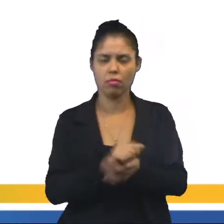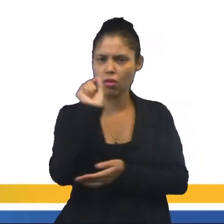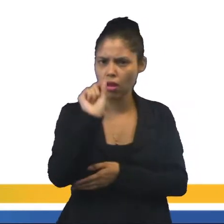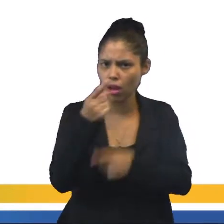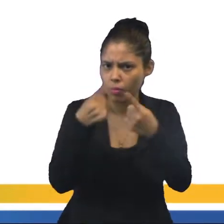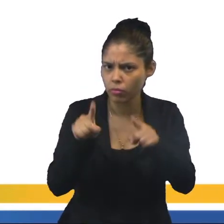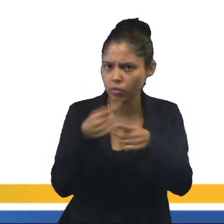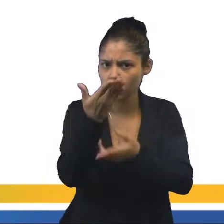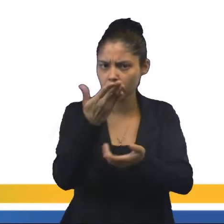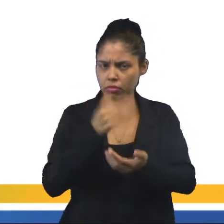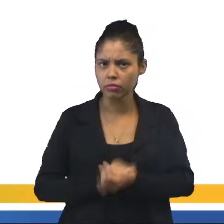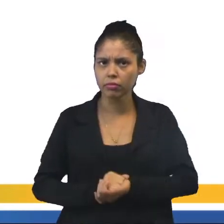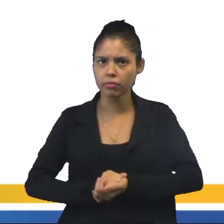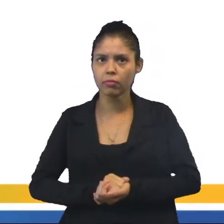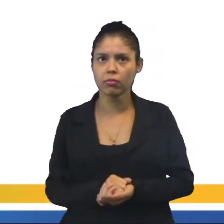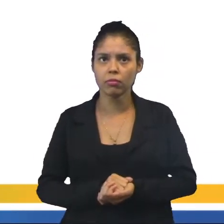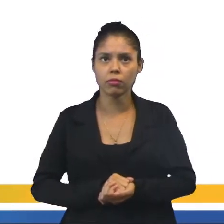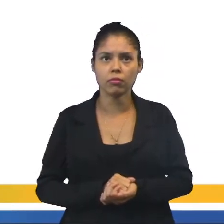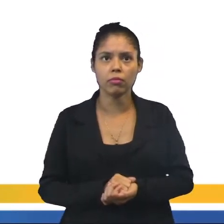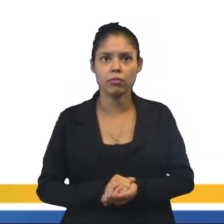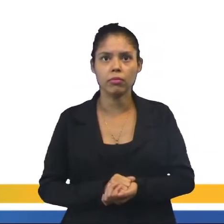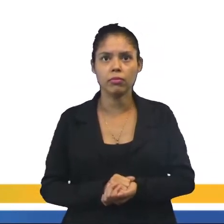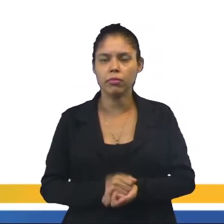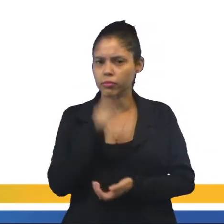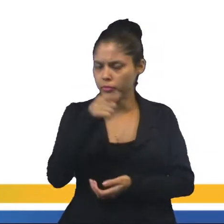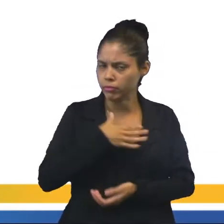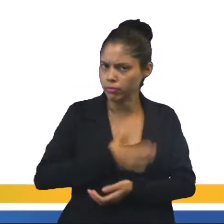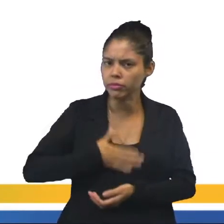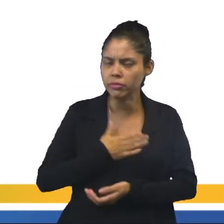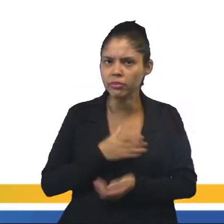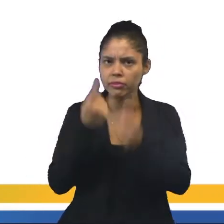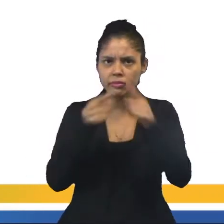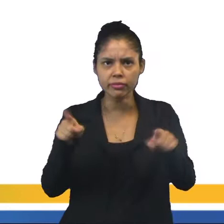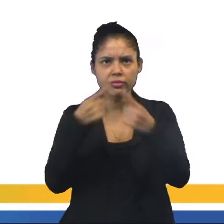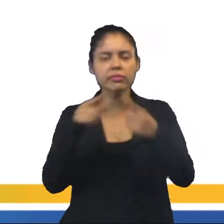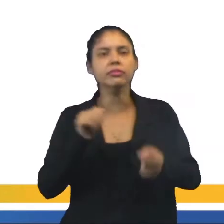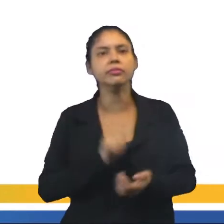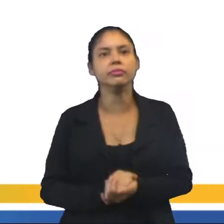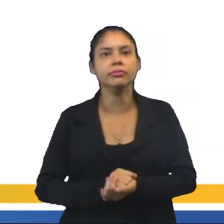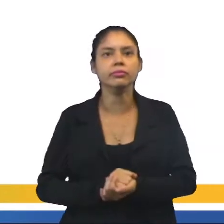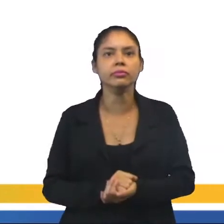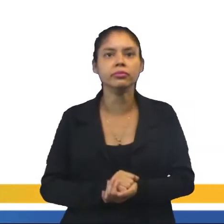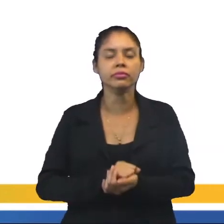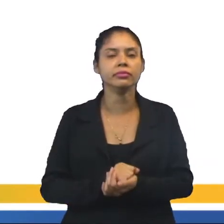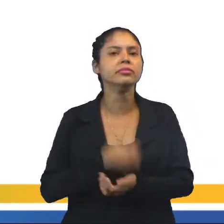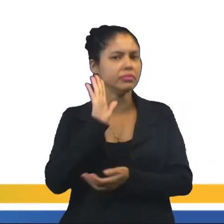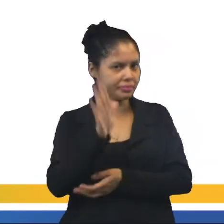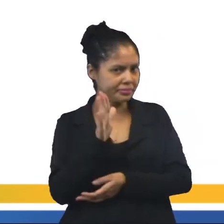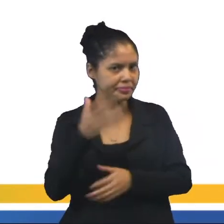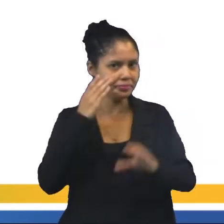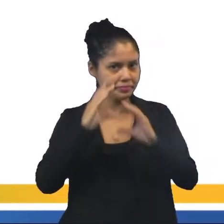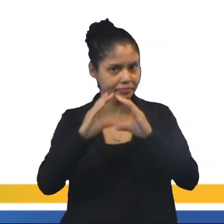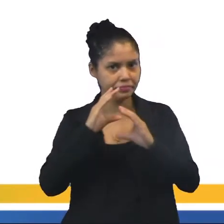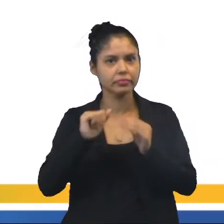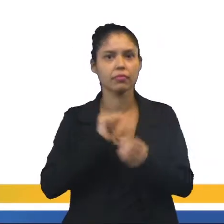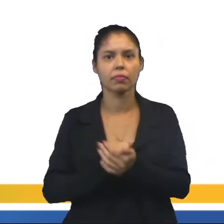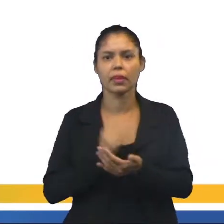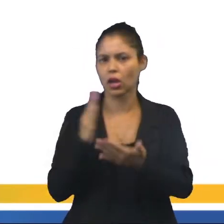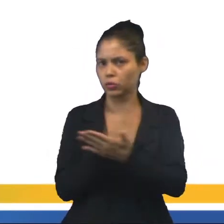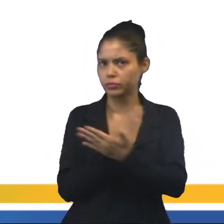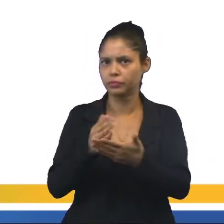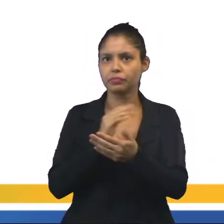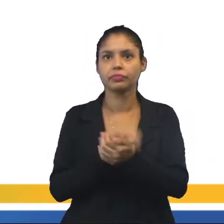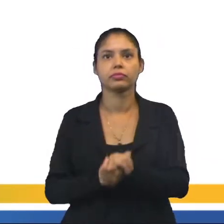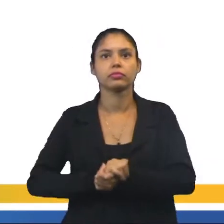que é música para você Você gosta de música de alguém falar em música Aposto que você já cantaram logo notas